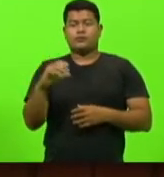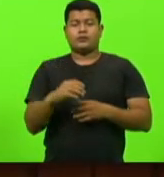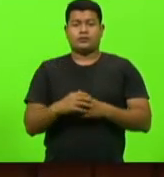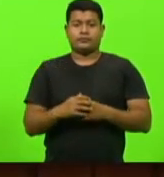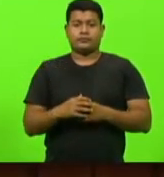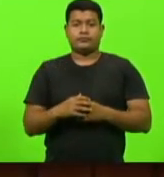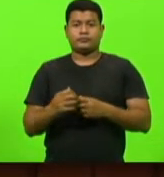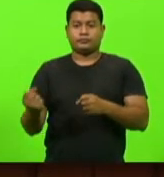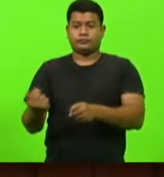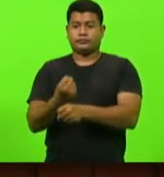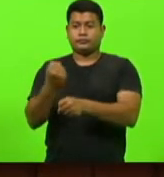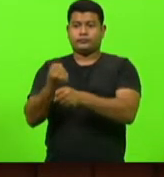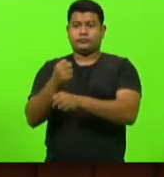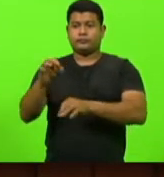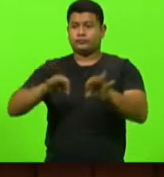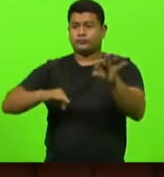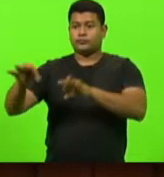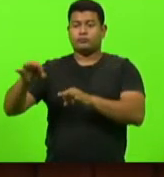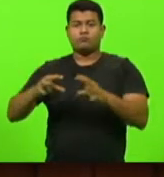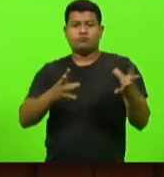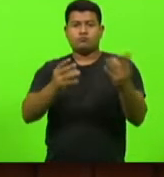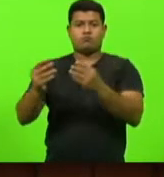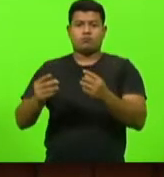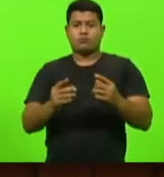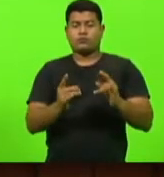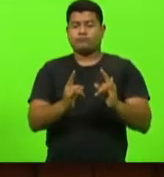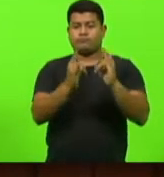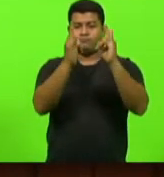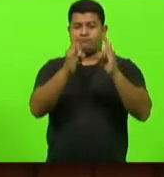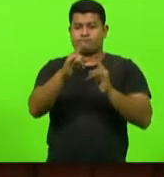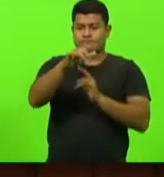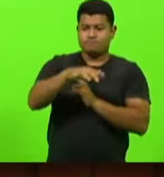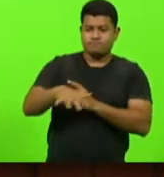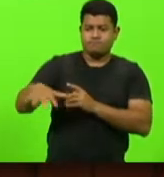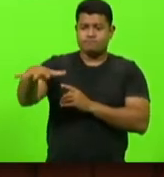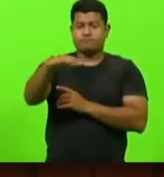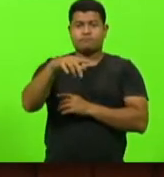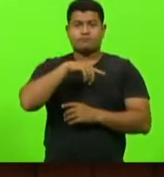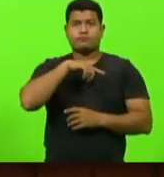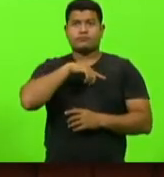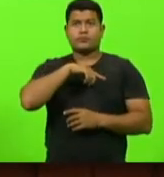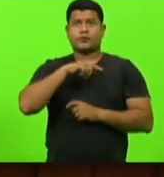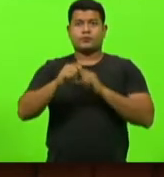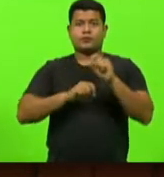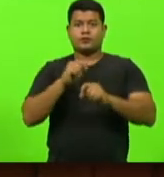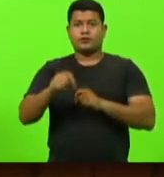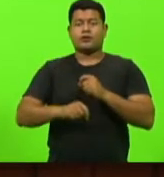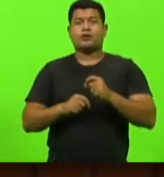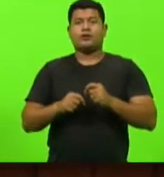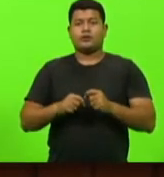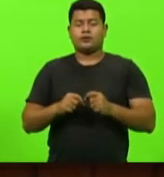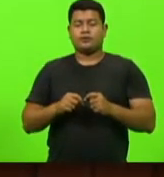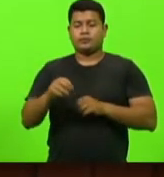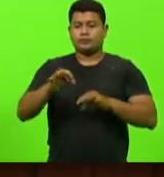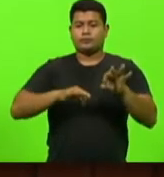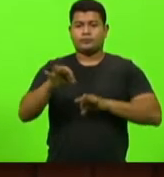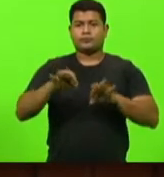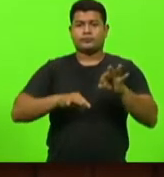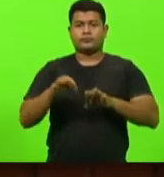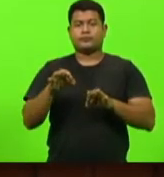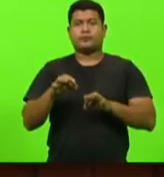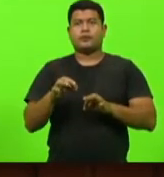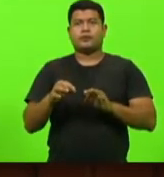muitas das propriedades que estão ao entorno desta SCC têm dificuldade para fazer sua escrituração, tendo em vista as faixas de